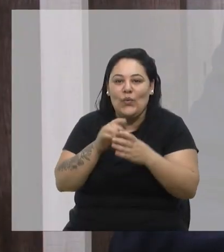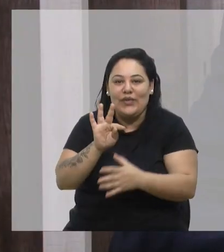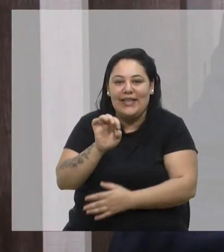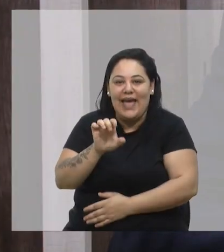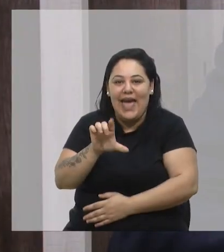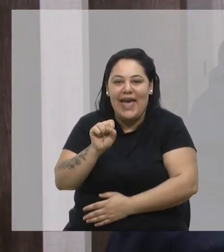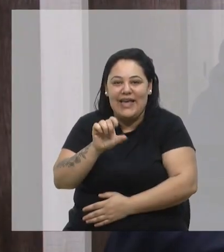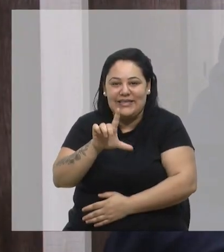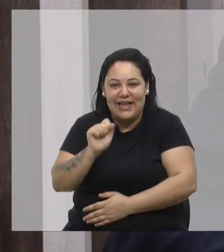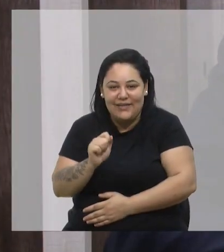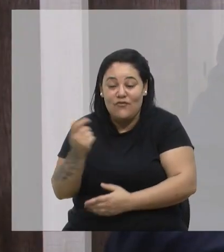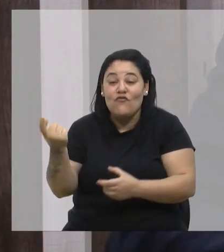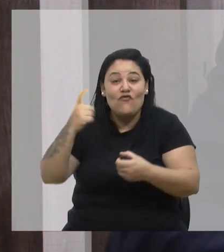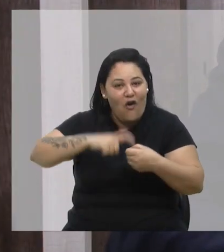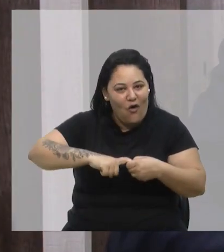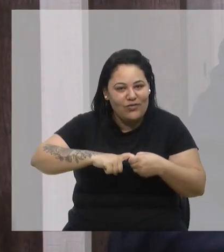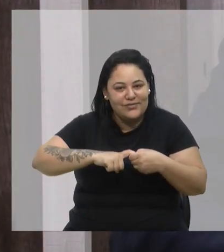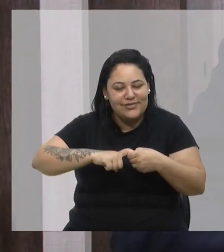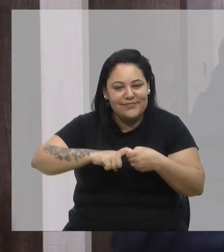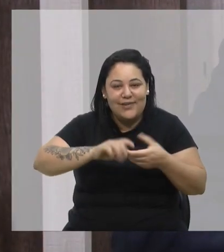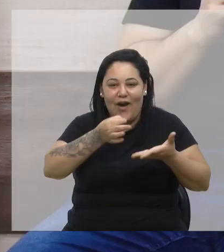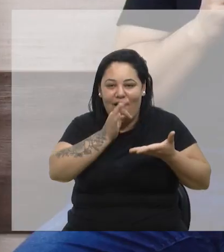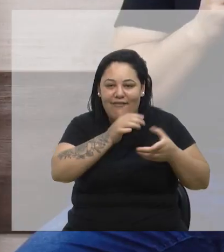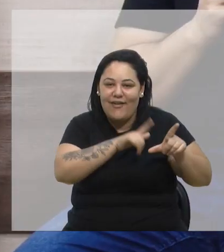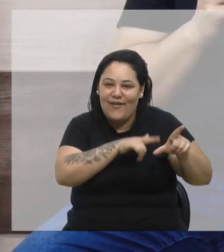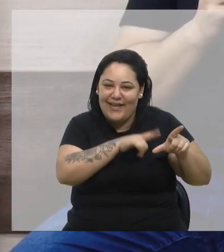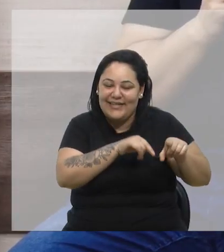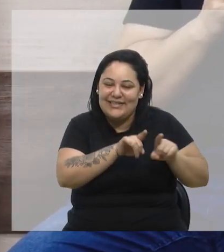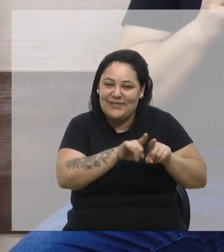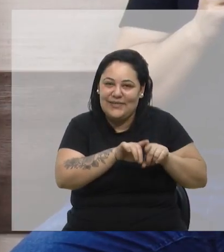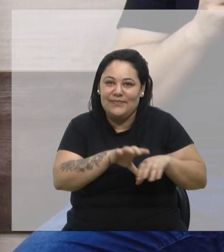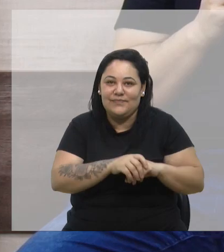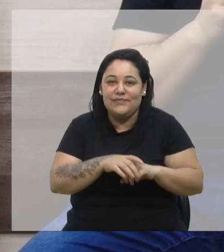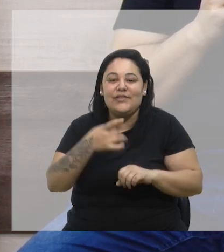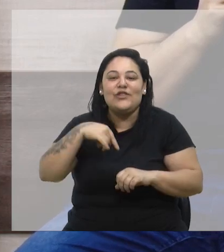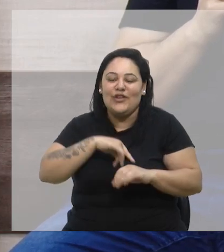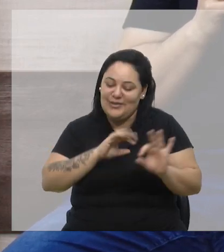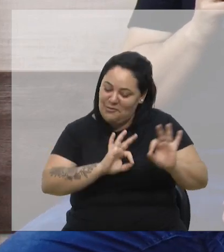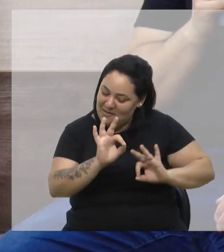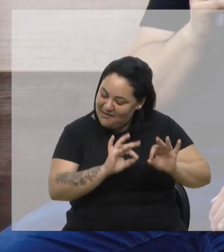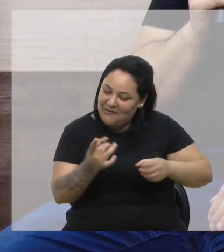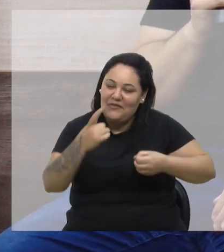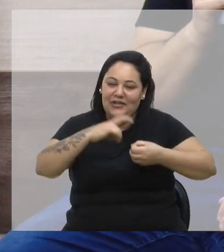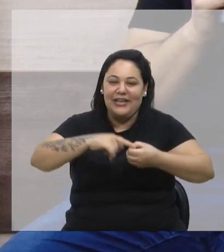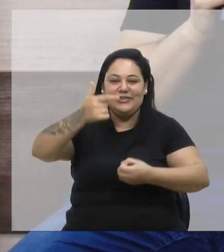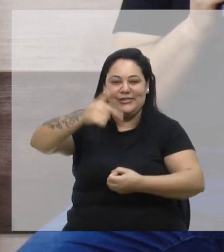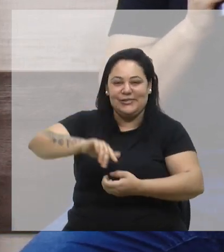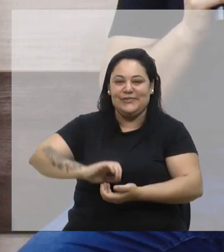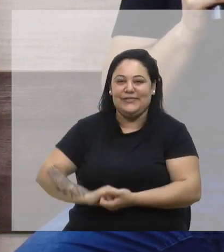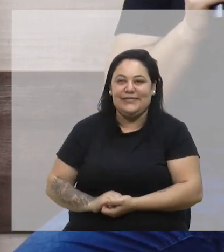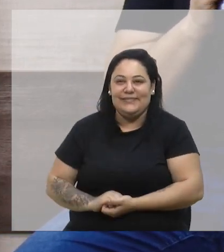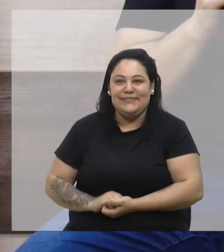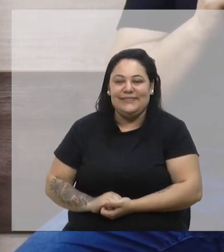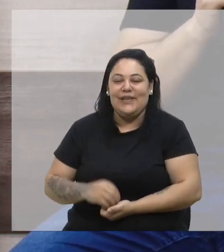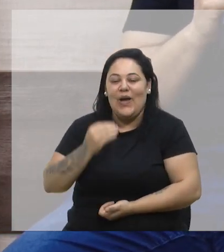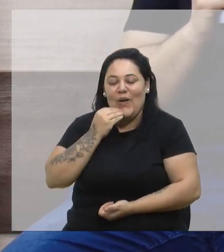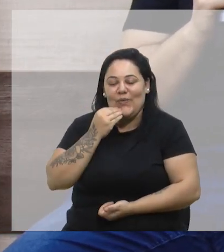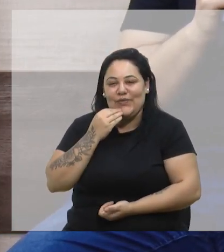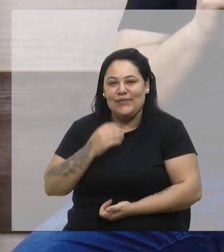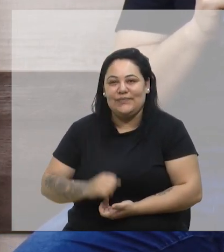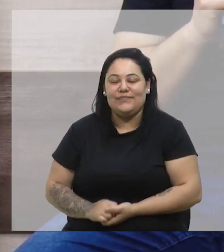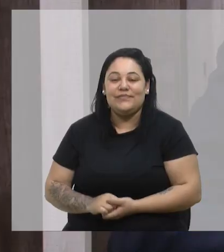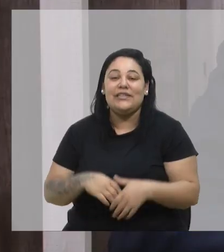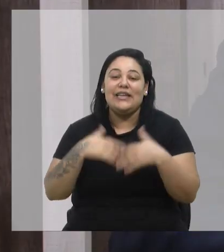o Grupo Tesla não demore tantos anos para retornar aqui ao Café com Letras, uma caminhada. Nós já estamos planejando outras já vem